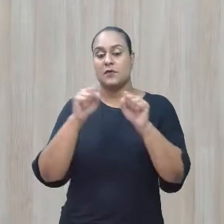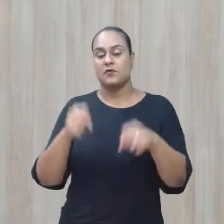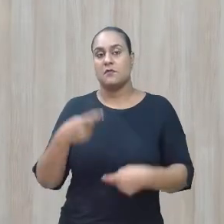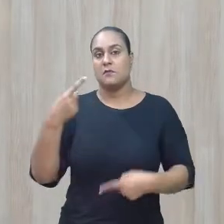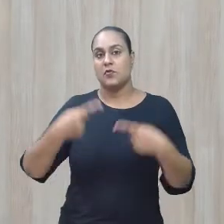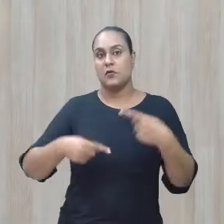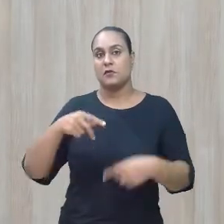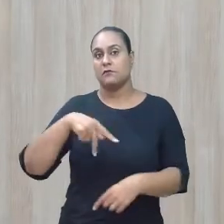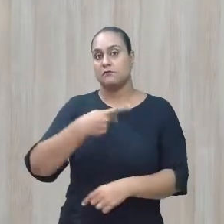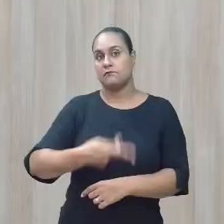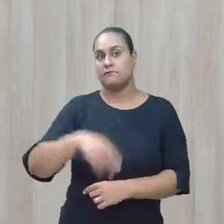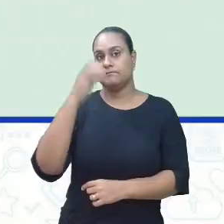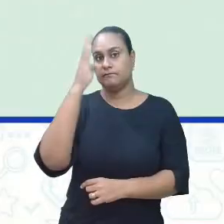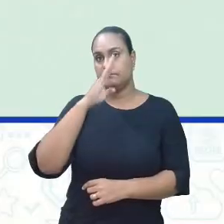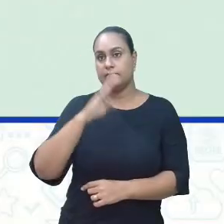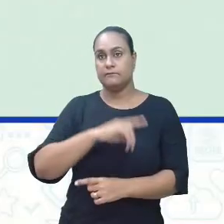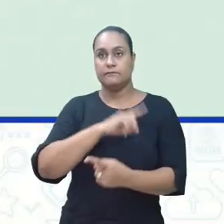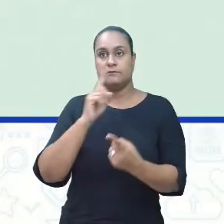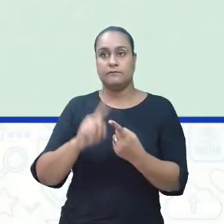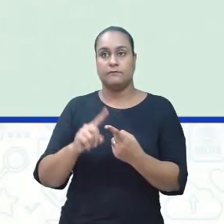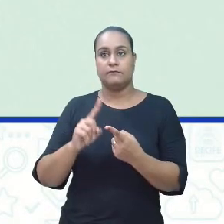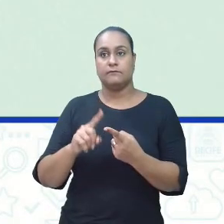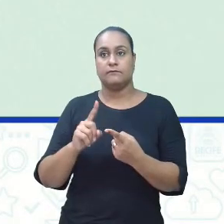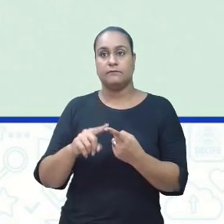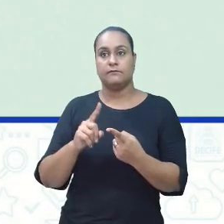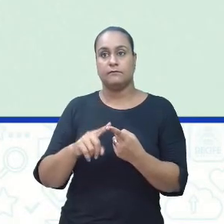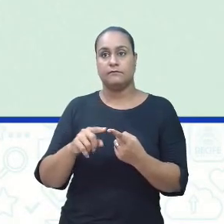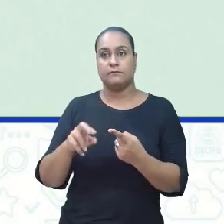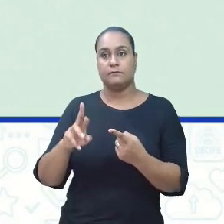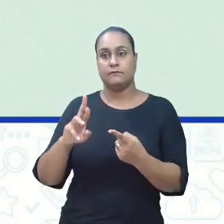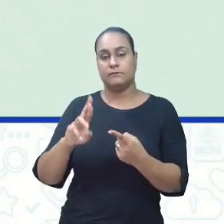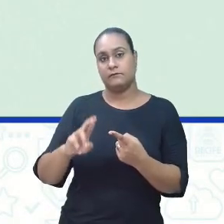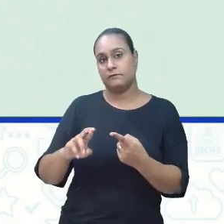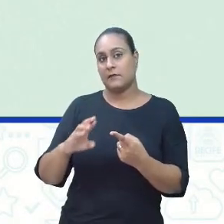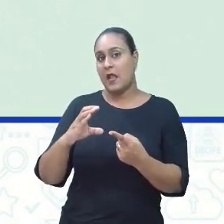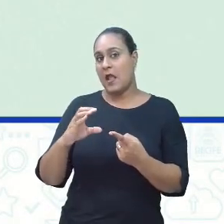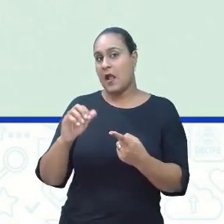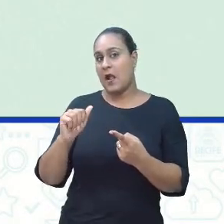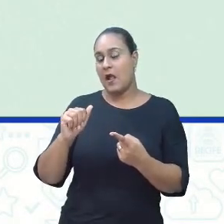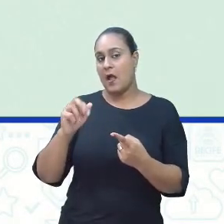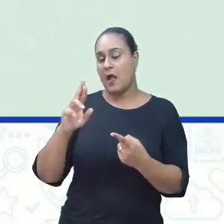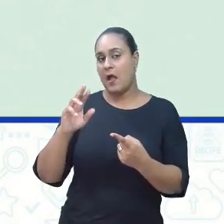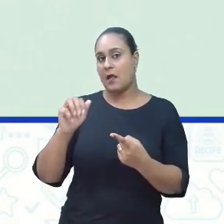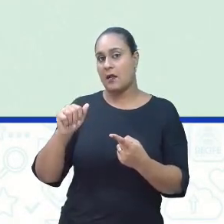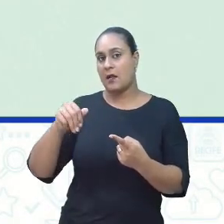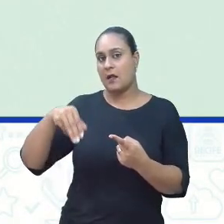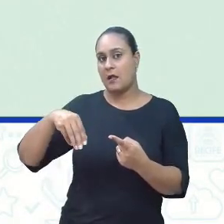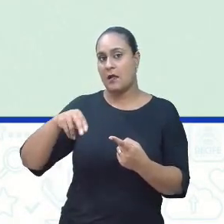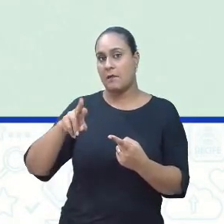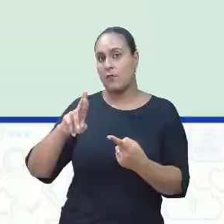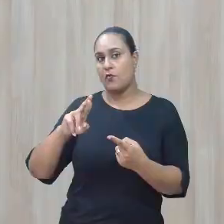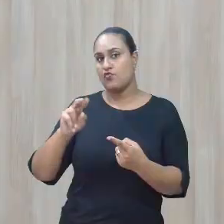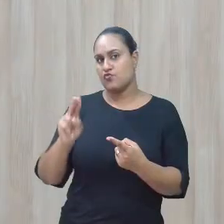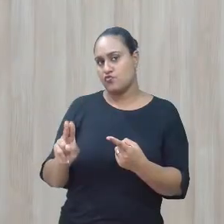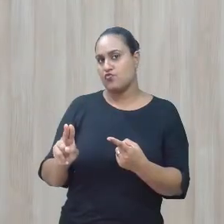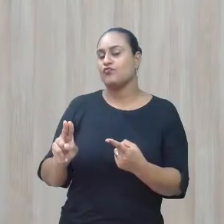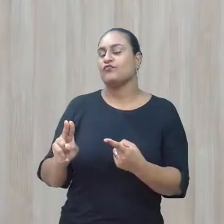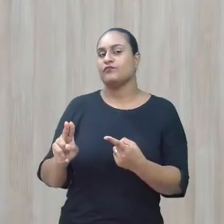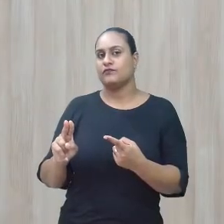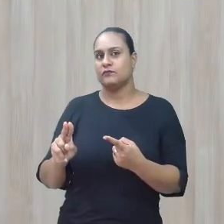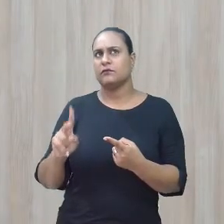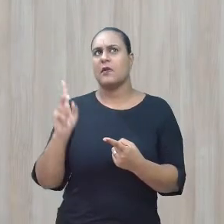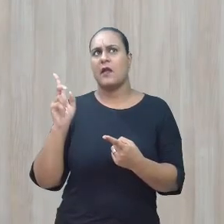tá? Então, o primeiro deles seria os restauradores, o que chamava Caramuru. Esse termo Caramuru, gente, remonta, né,